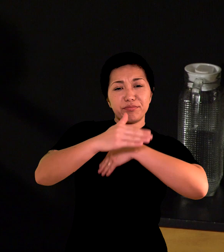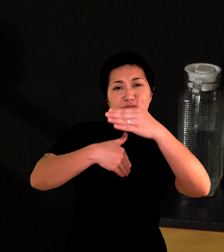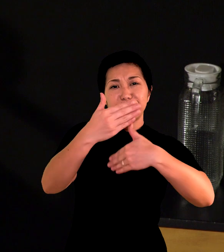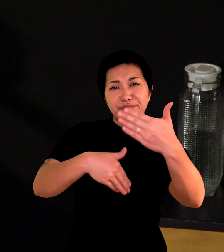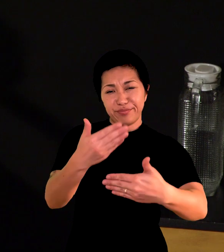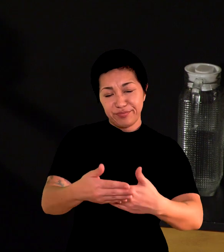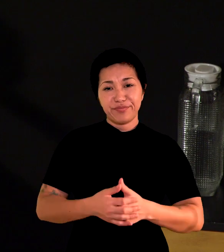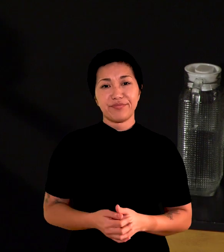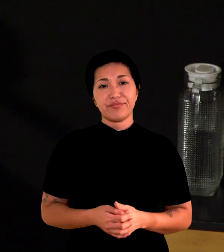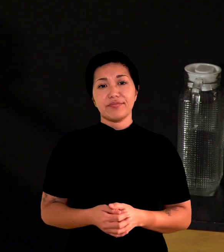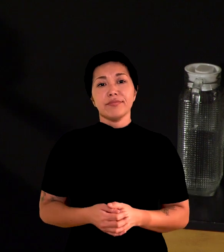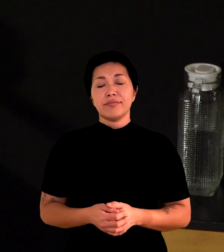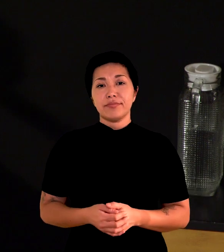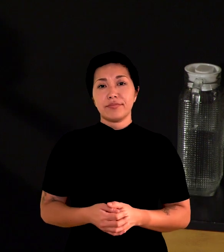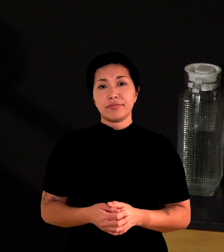herança colonial.